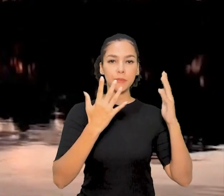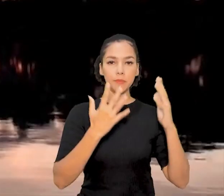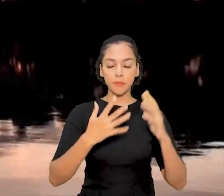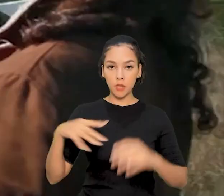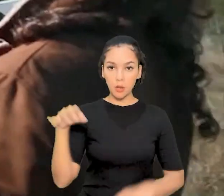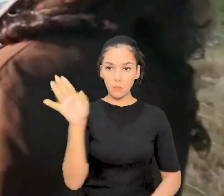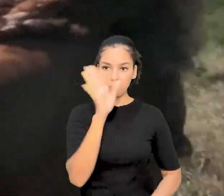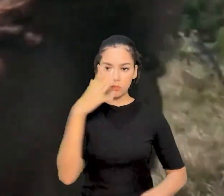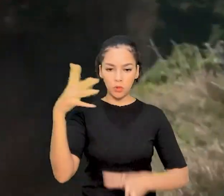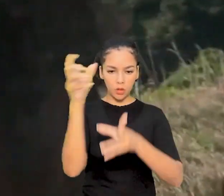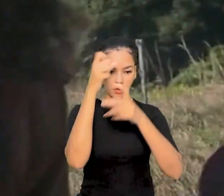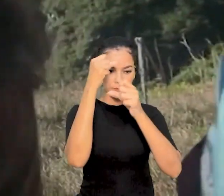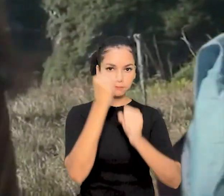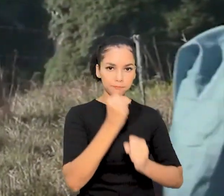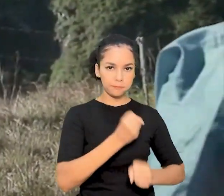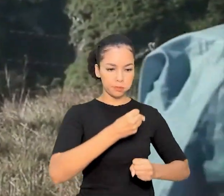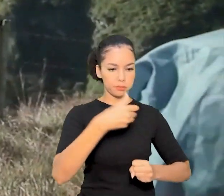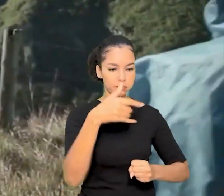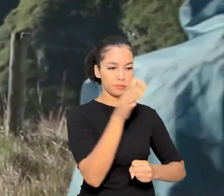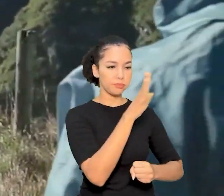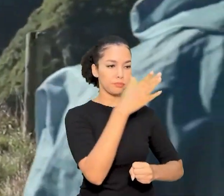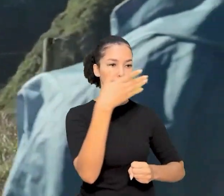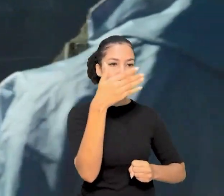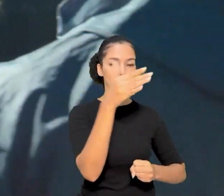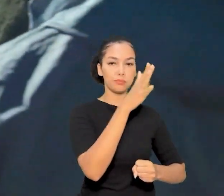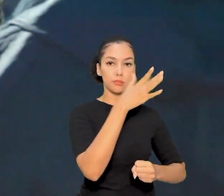pril amor Deus